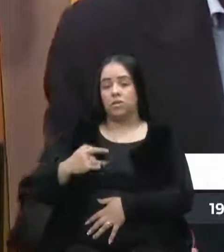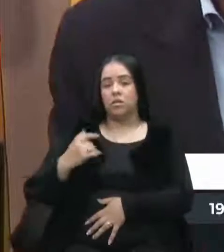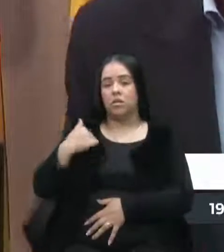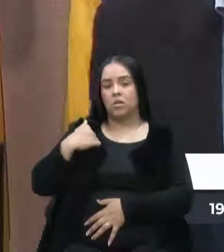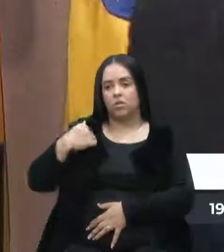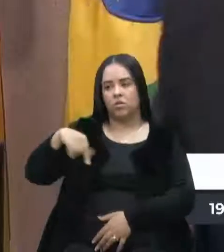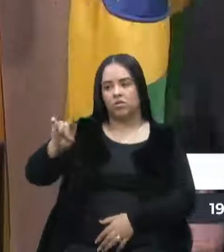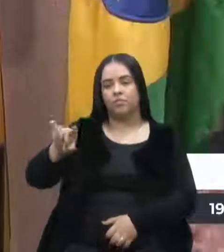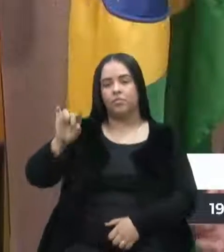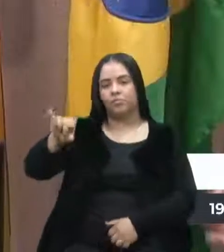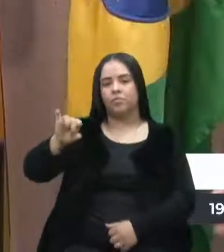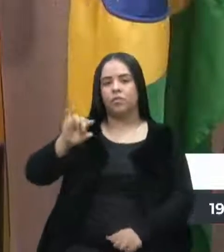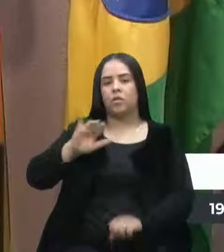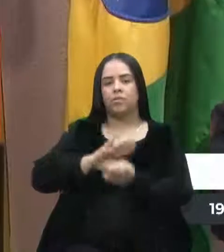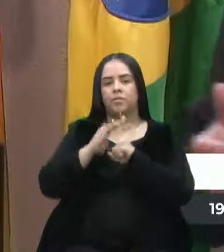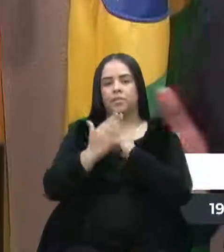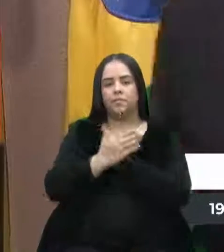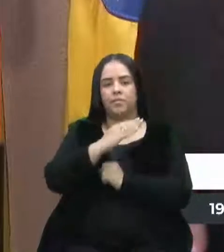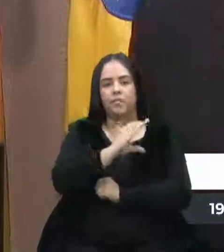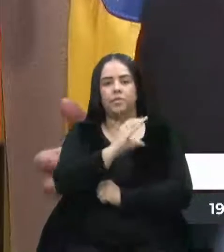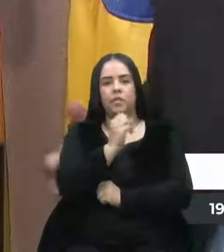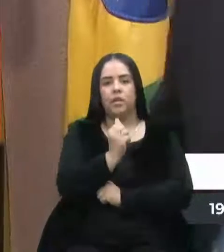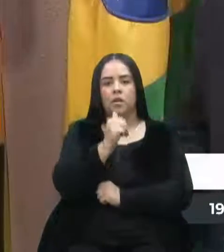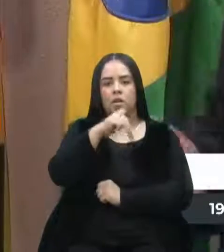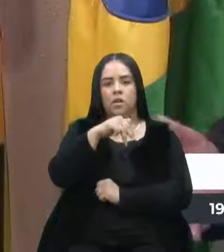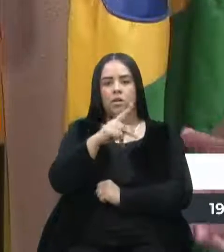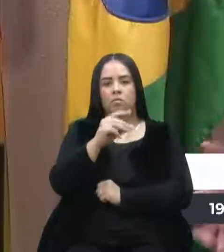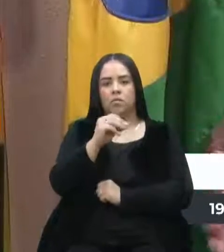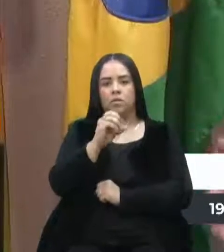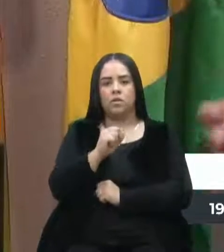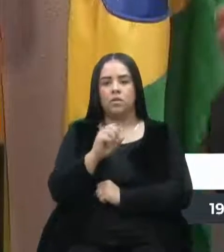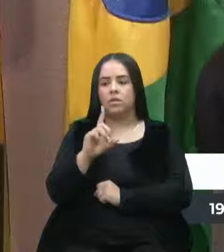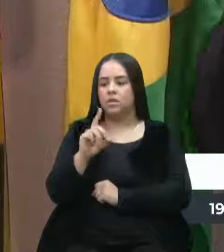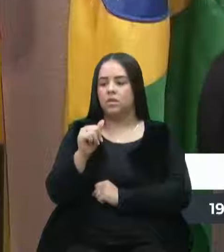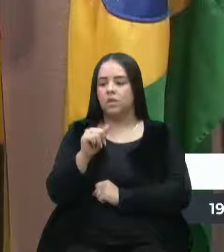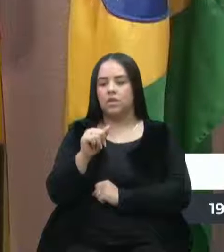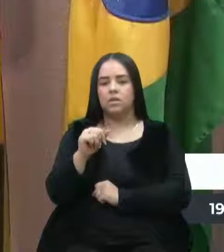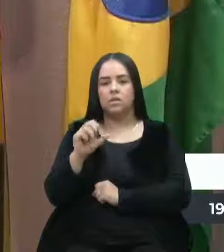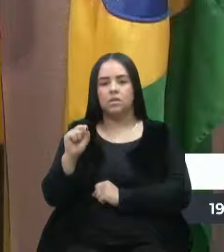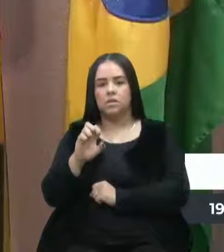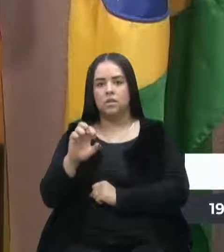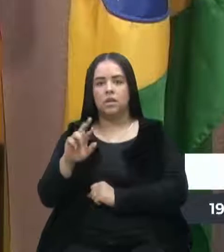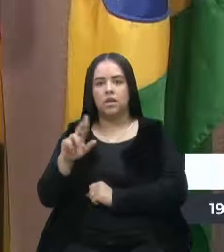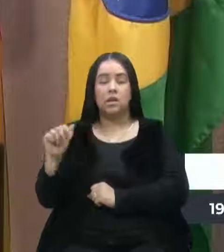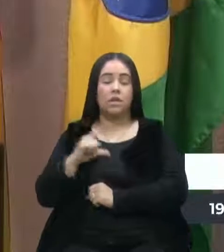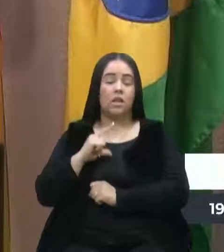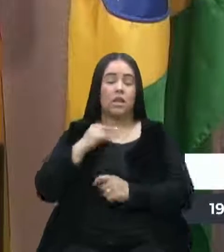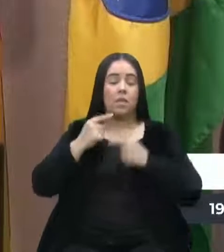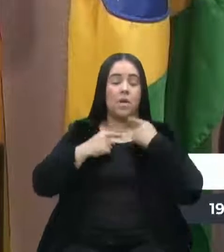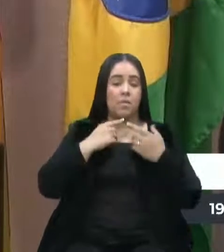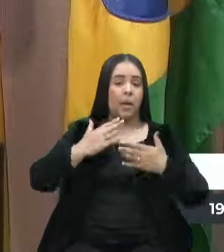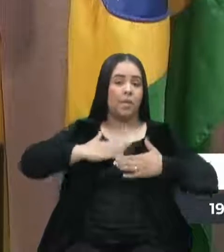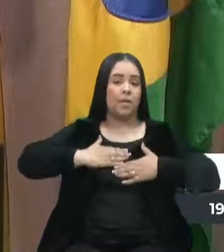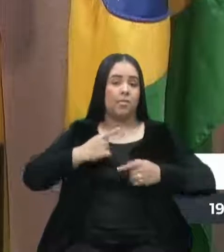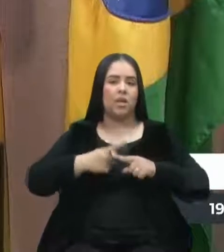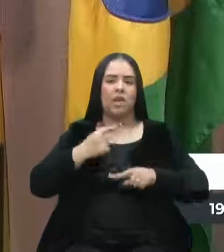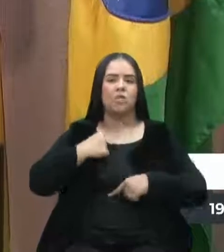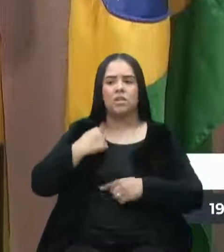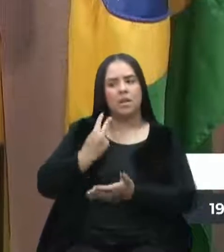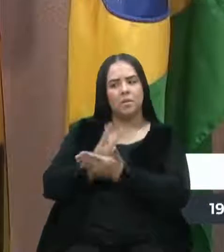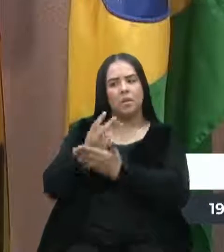Nobre colega Felipe de que eu não saio da zona norte e tá aí uma liderança da zona norte nosso amigo da Disse